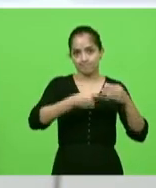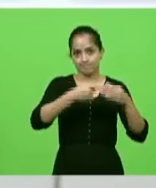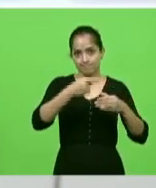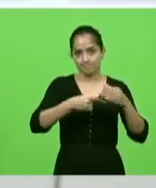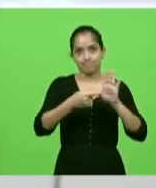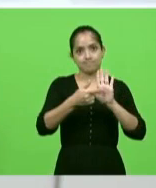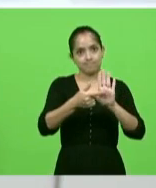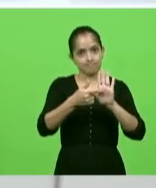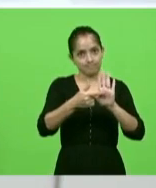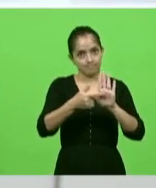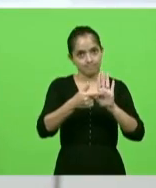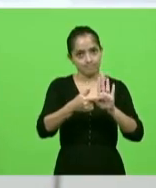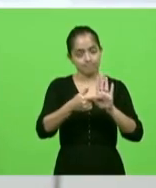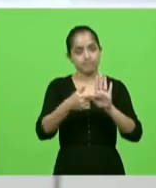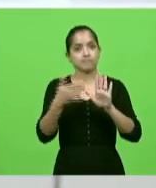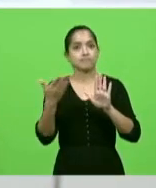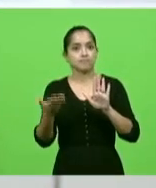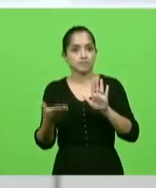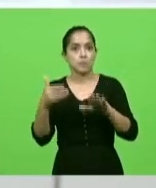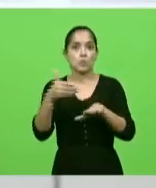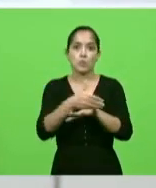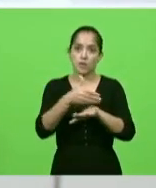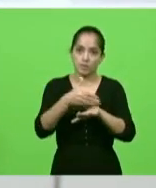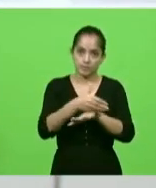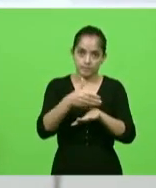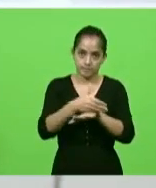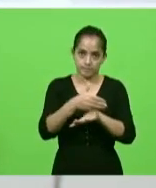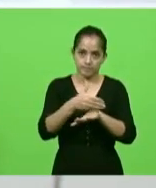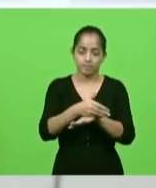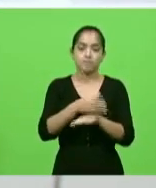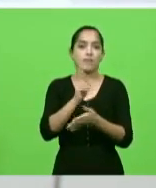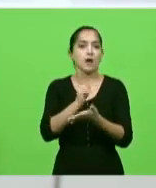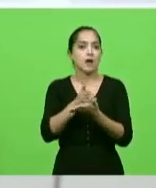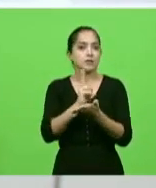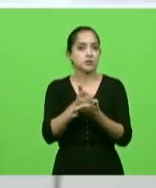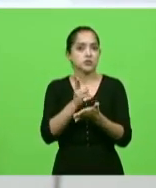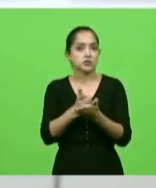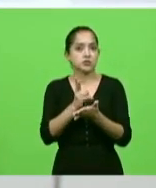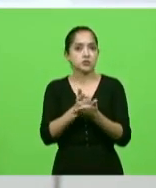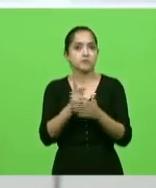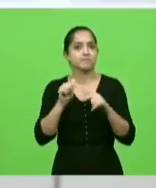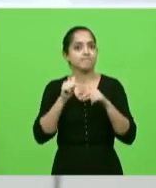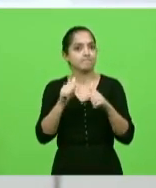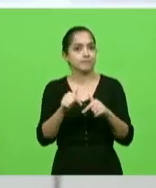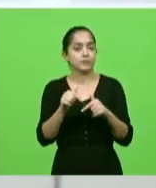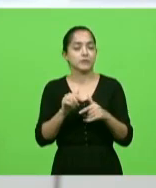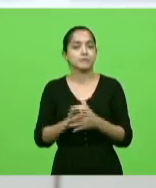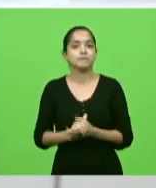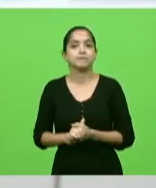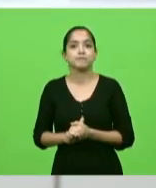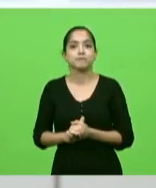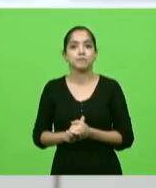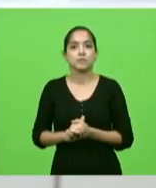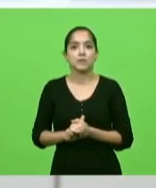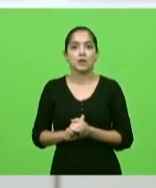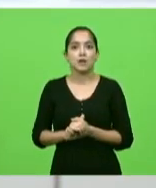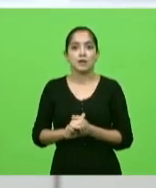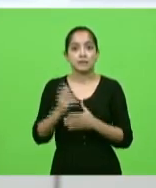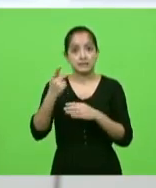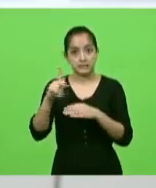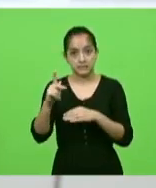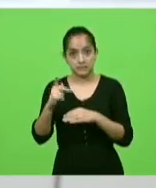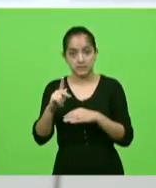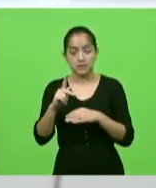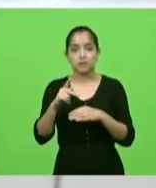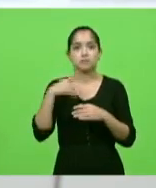as medidas eram tomadas só participação ativa do Senhor Governador importante trazer a lume e